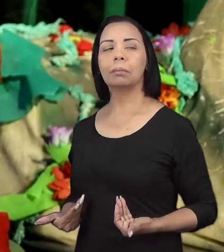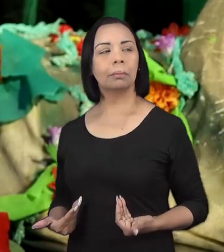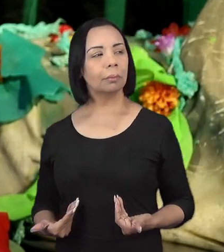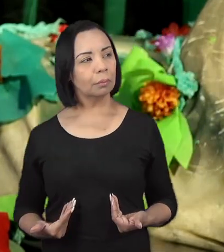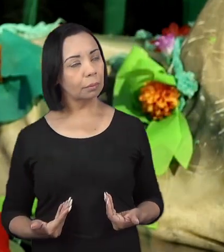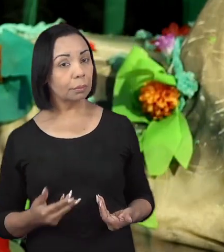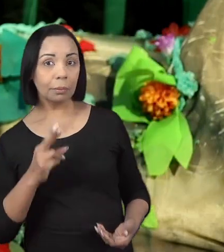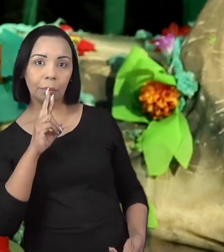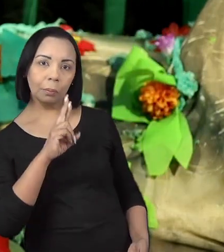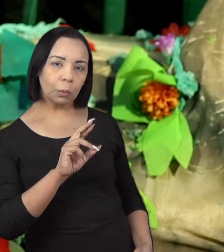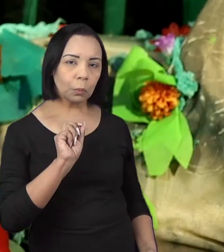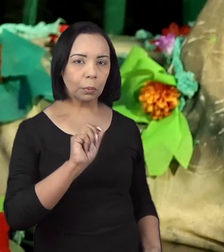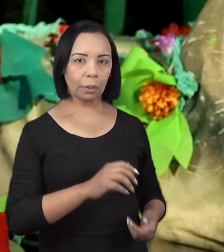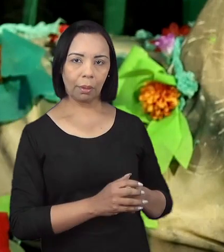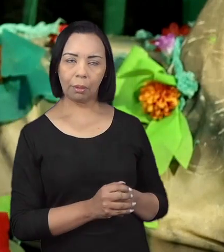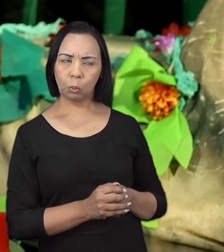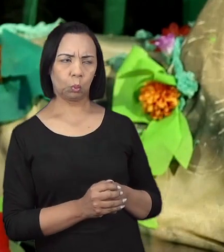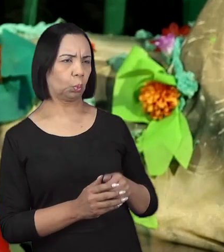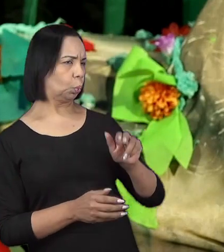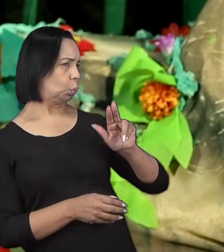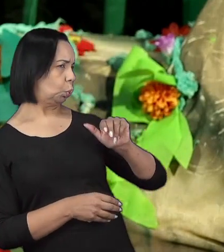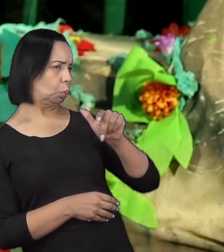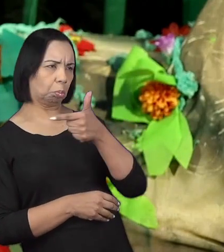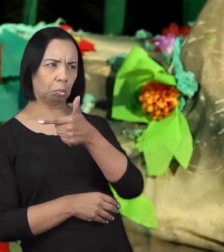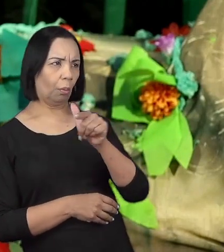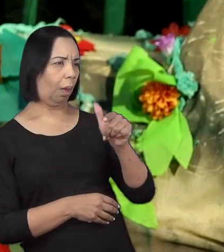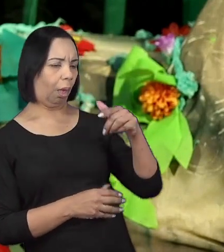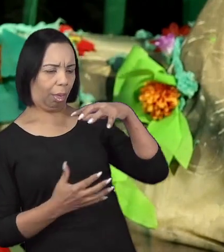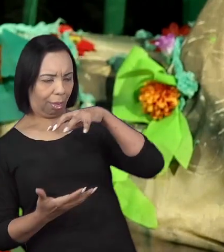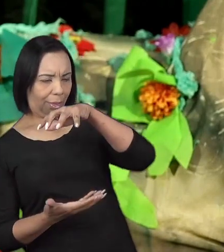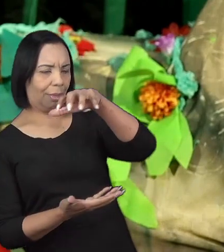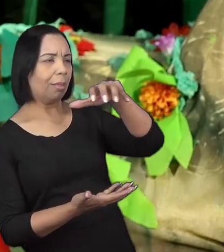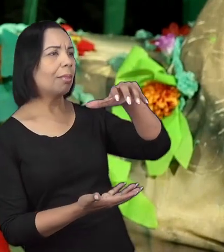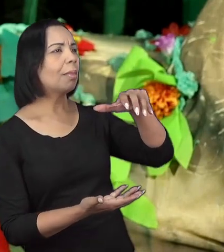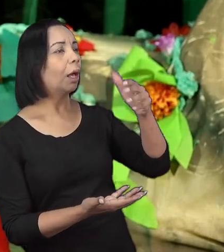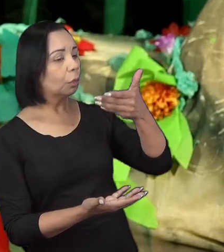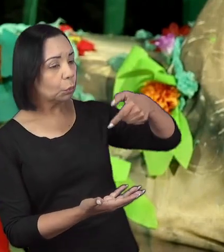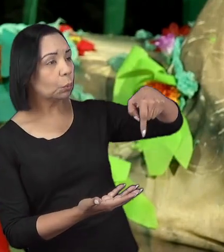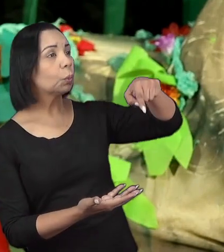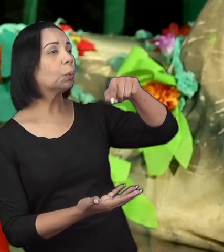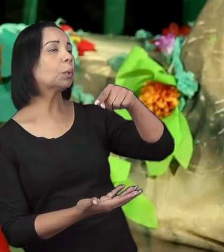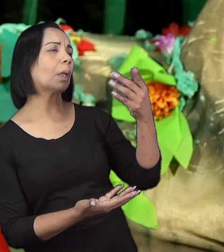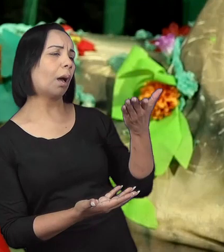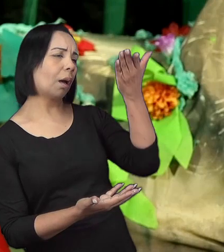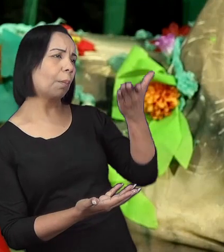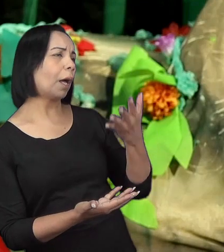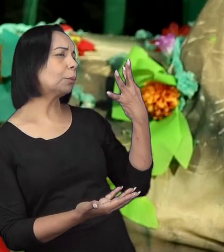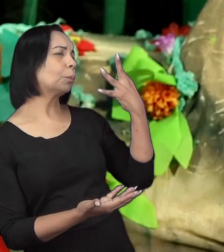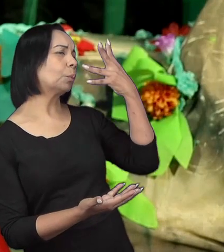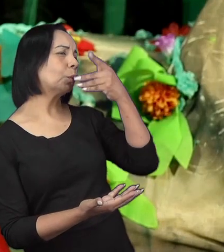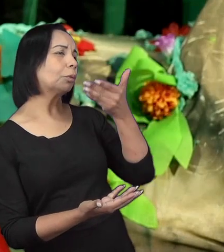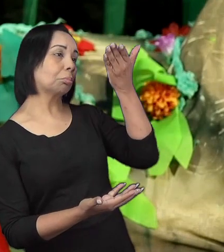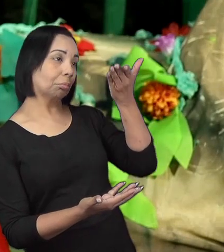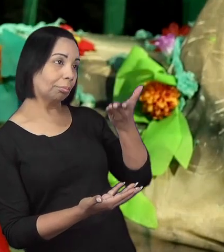espelho sempre respondia: "Não, bela rainha, em todo o mundo não há maior